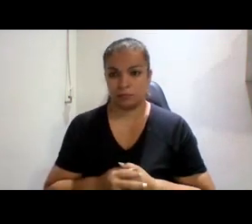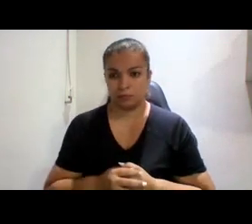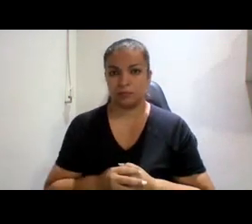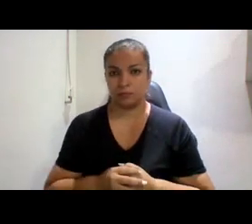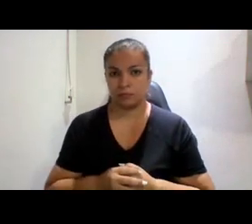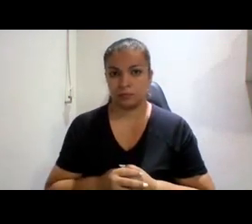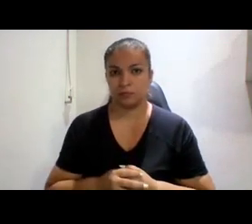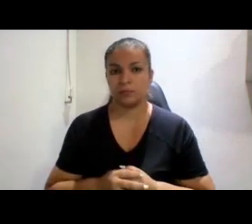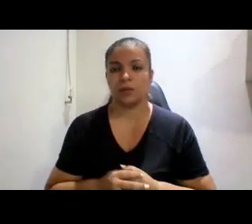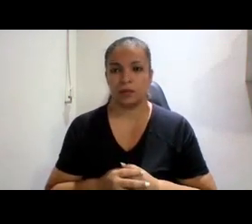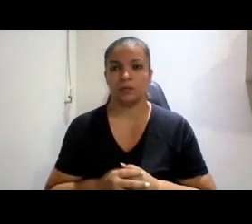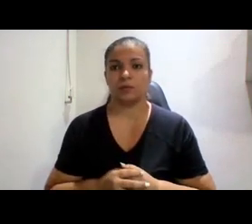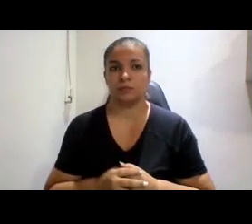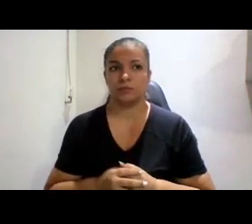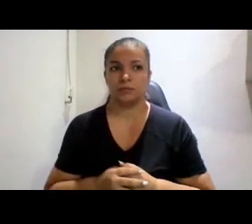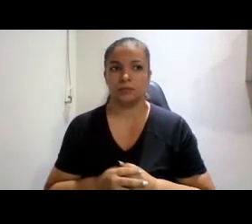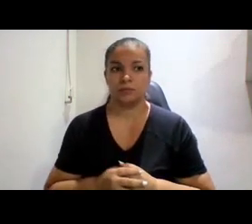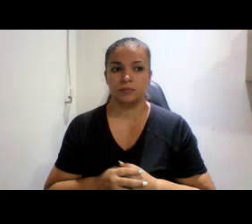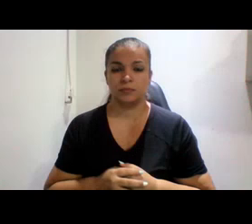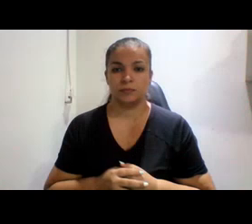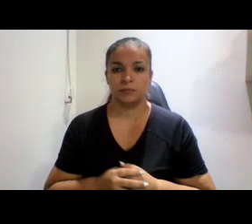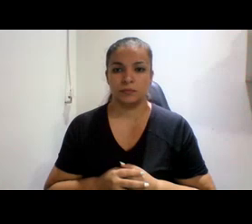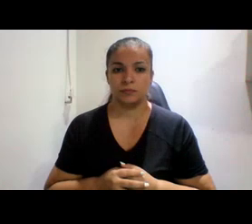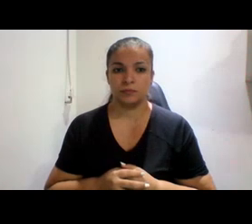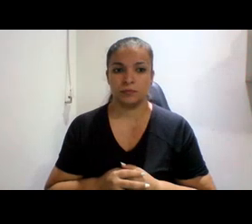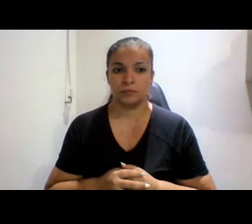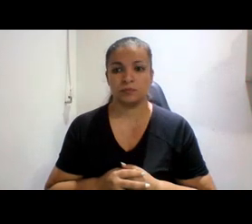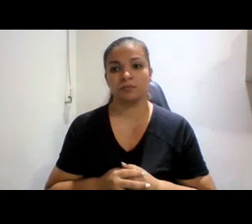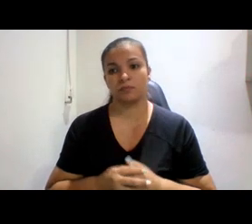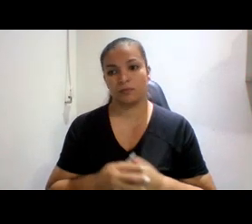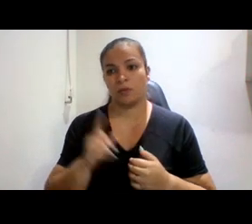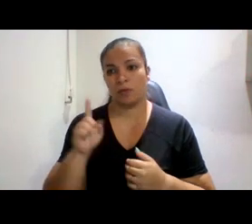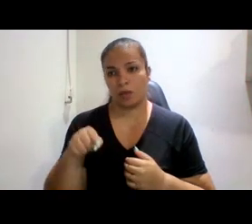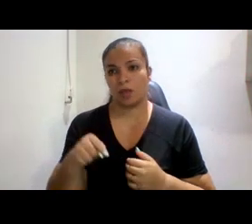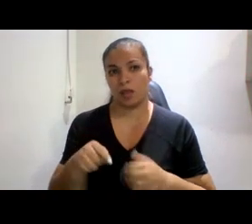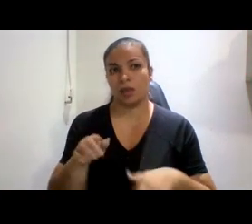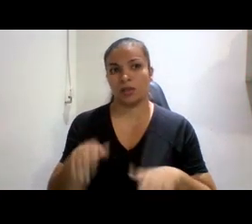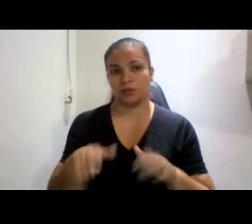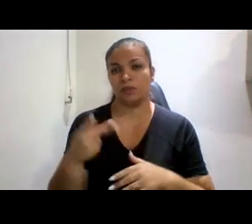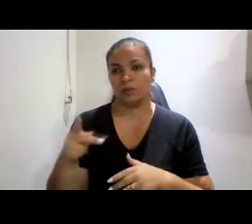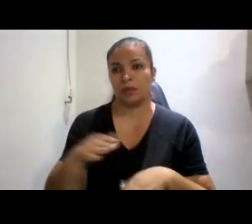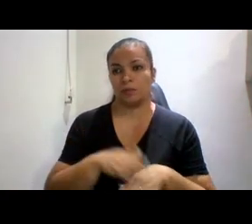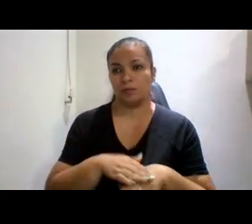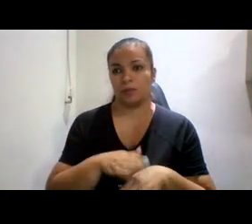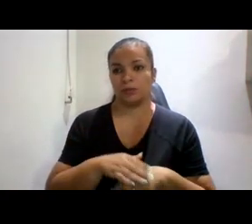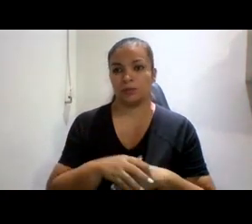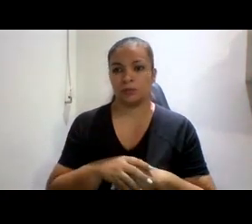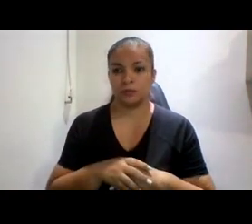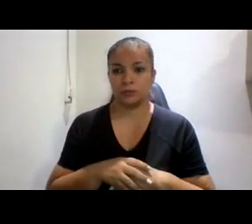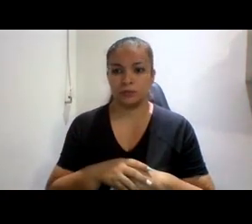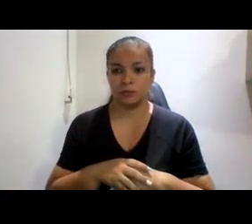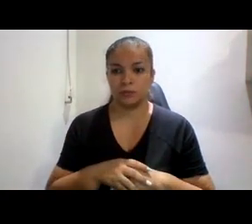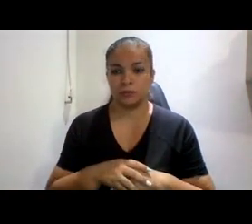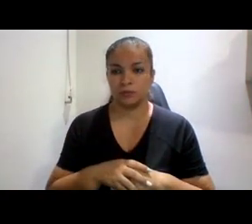slide também. Então tá. Então é uma questão, talvez seja o dele mesmo.